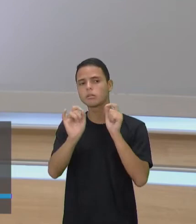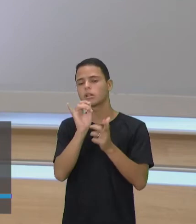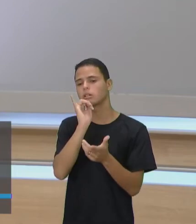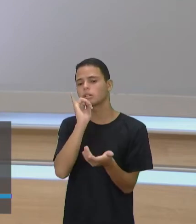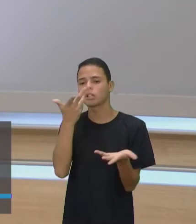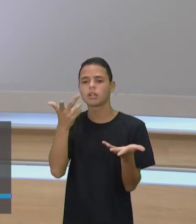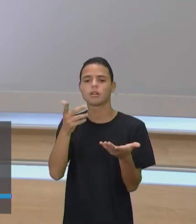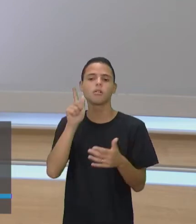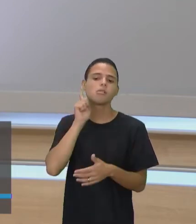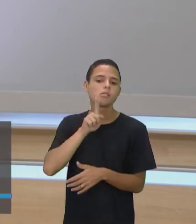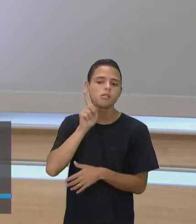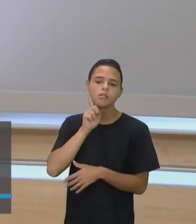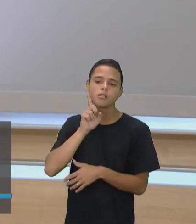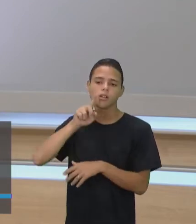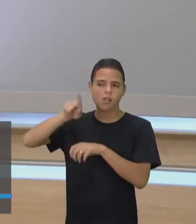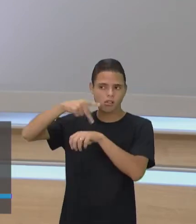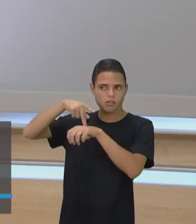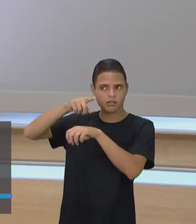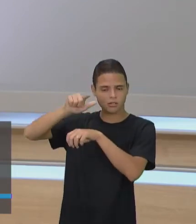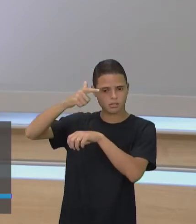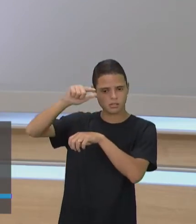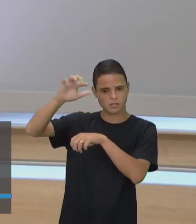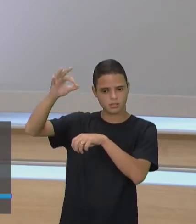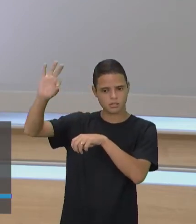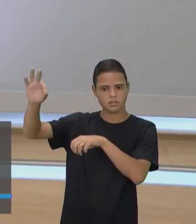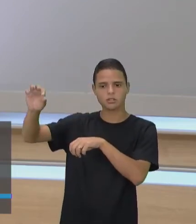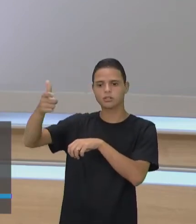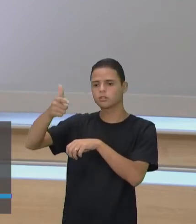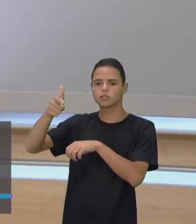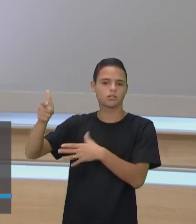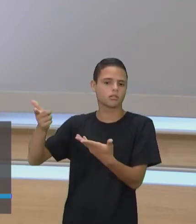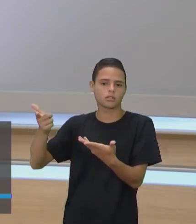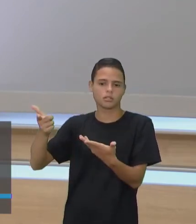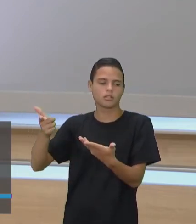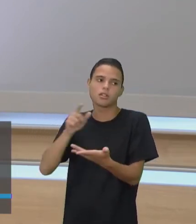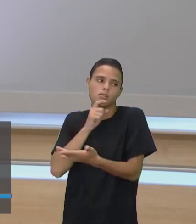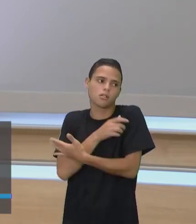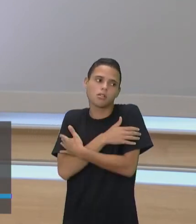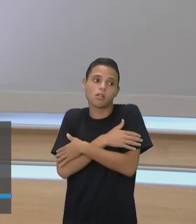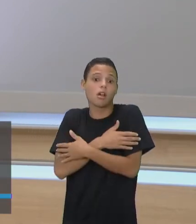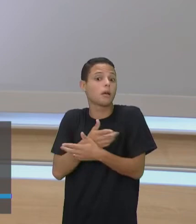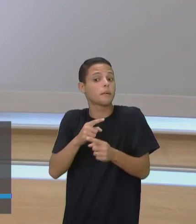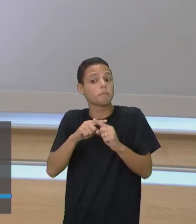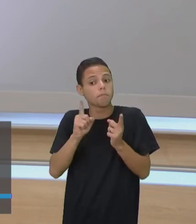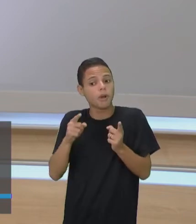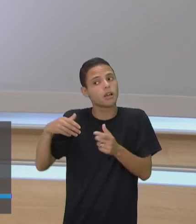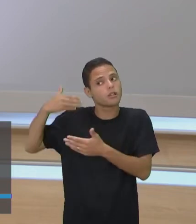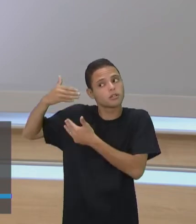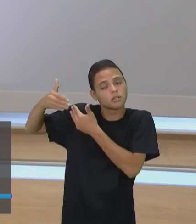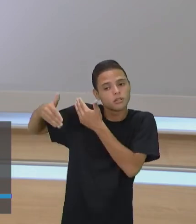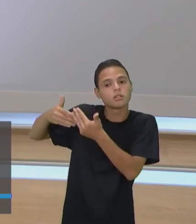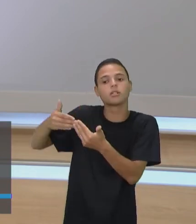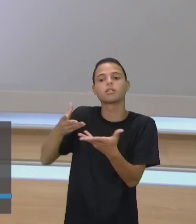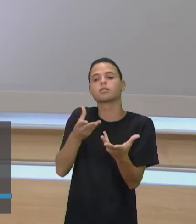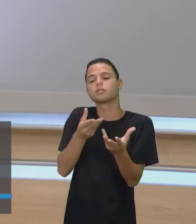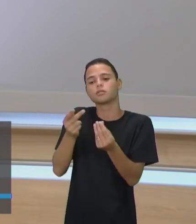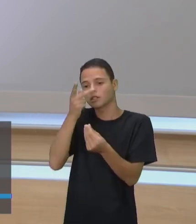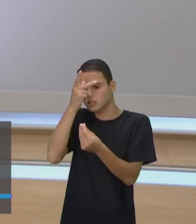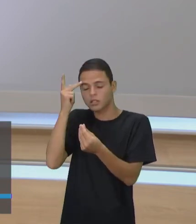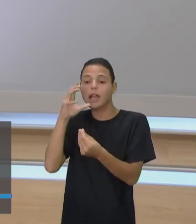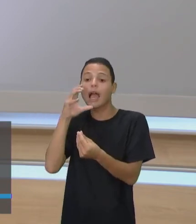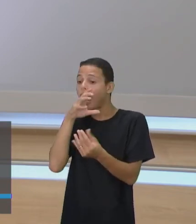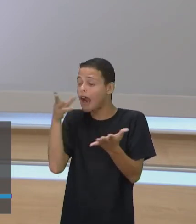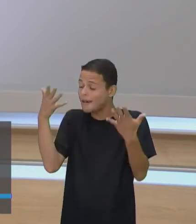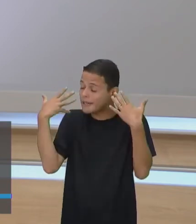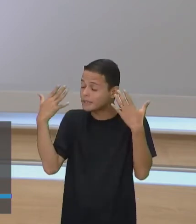dos Estados Unidos, que era um país que, por exemplo, não estava preparado muito para o calor, né? E nos últimos anos teve pessoas que morreram devido ao calor,